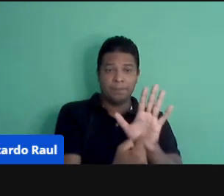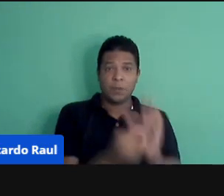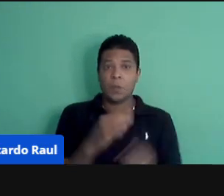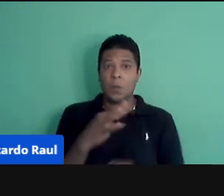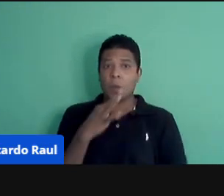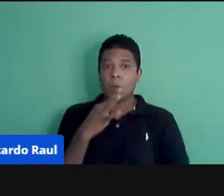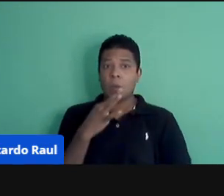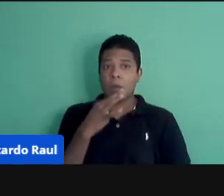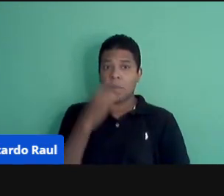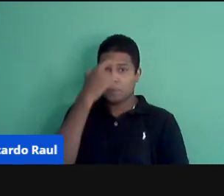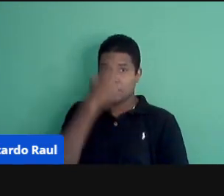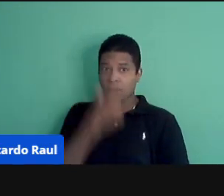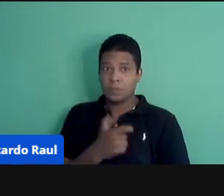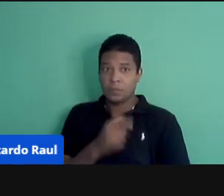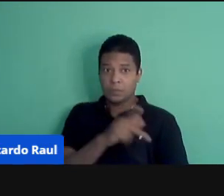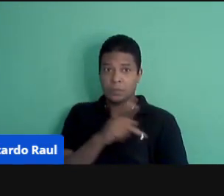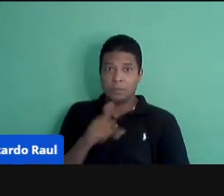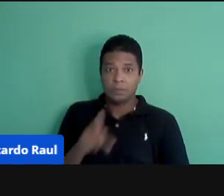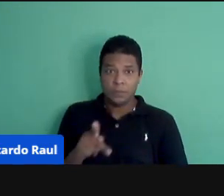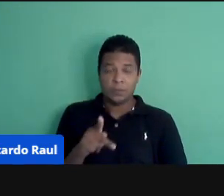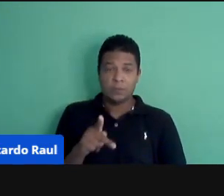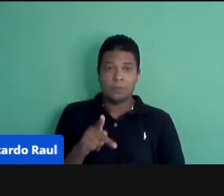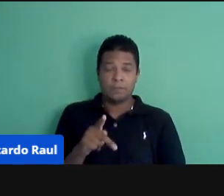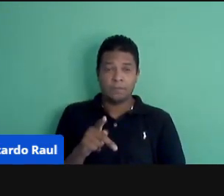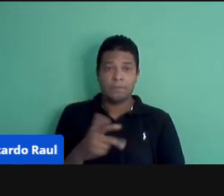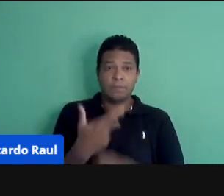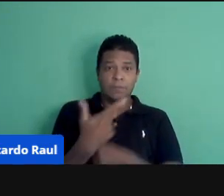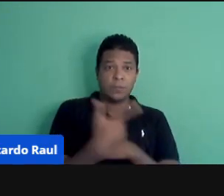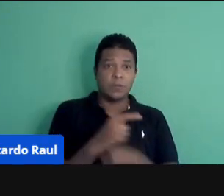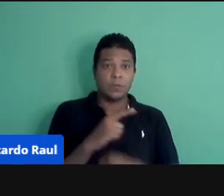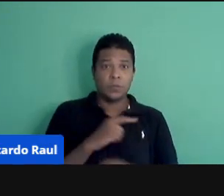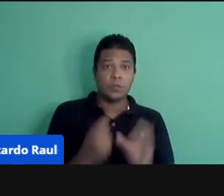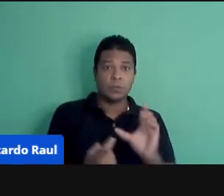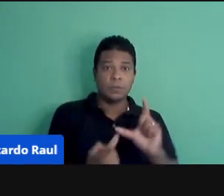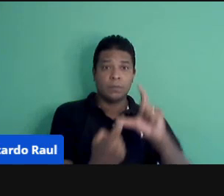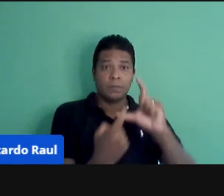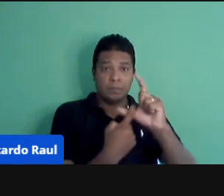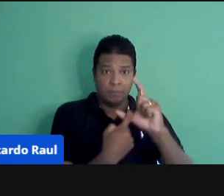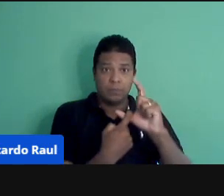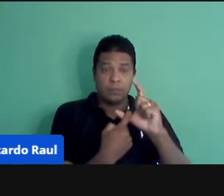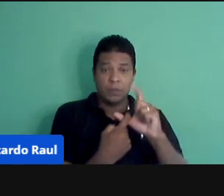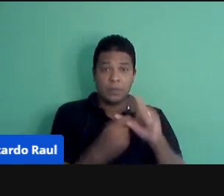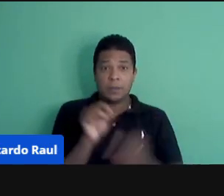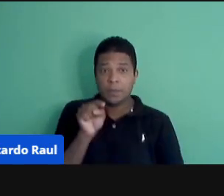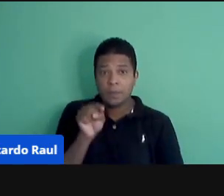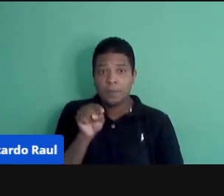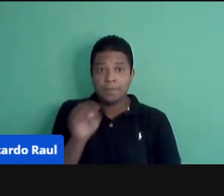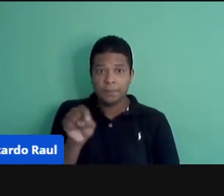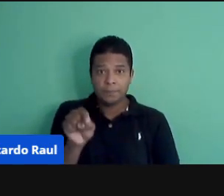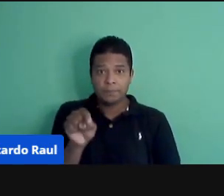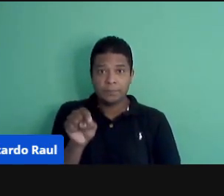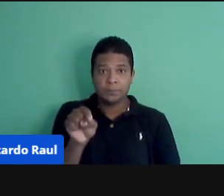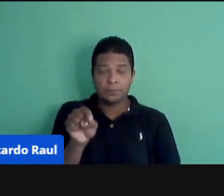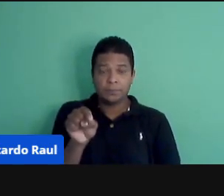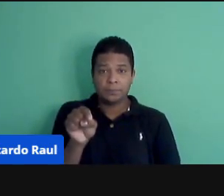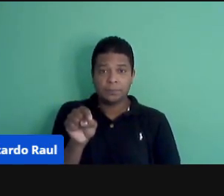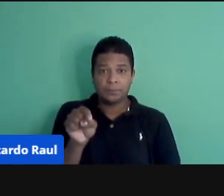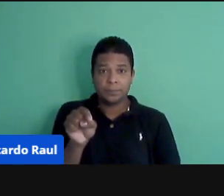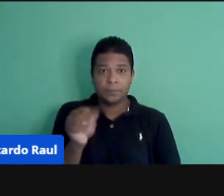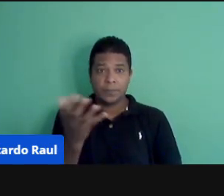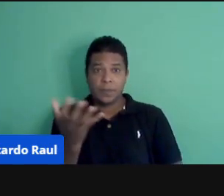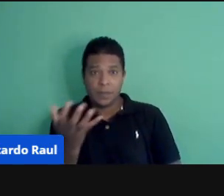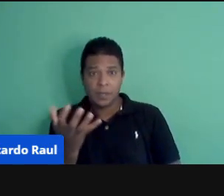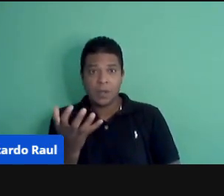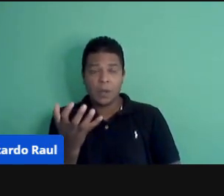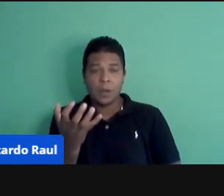os professores dele. Nesse vídeo de apresentação já tinha um link, para que ele, clicando no link, né, quero conhecer